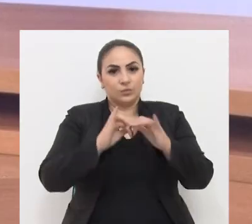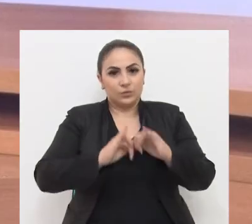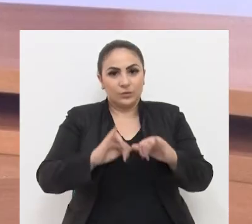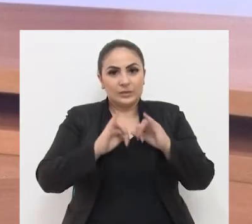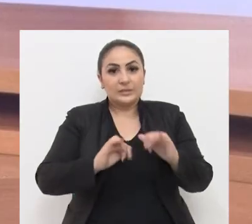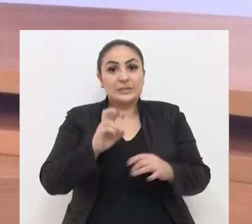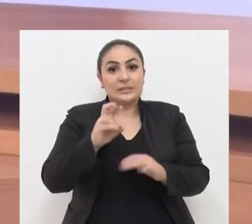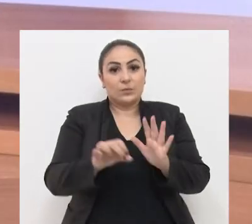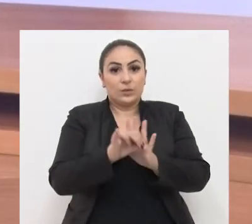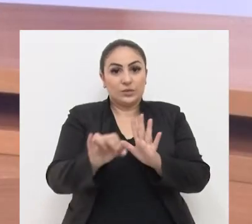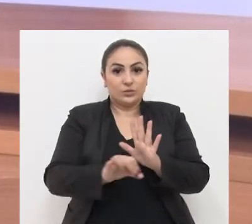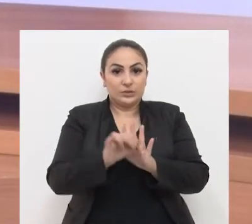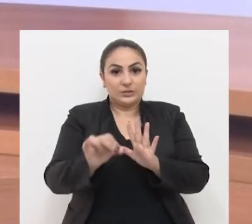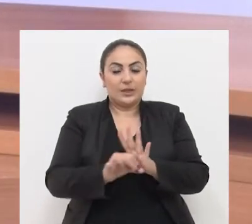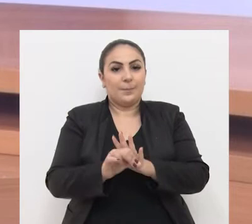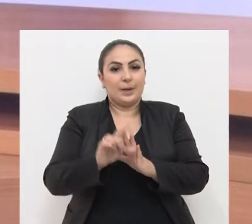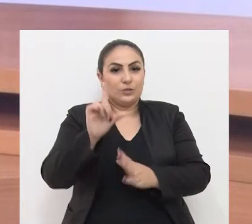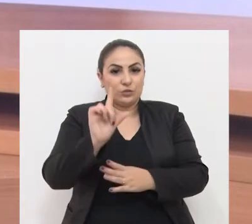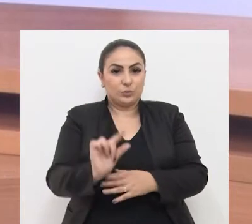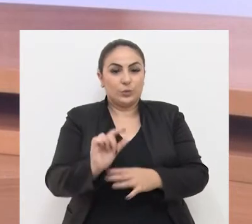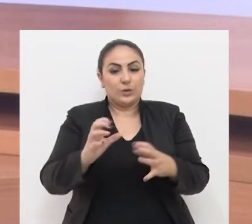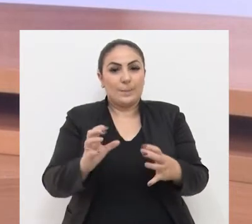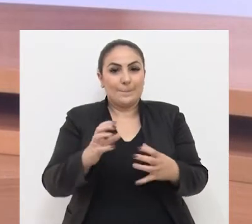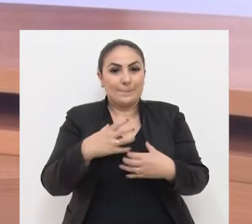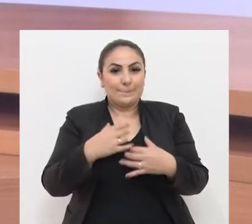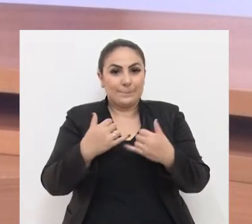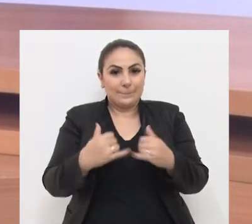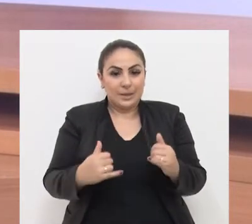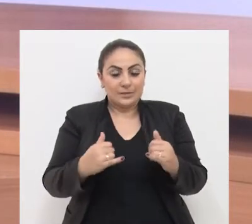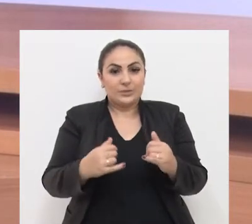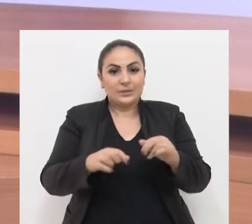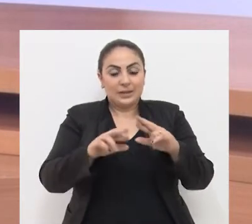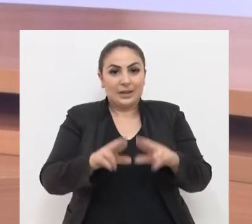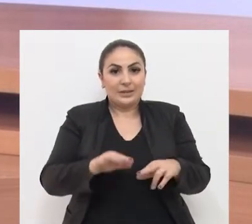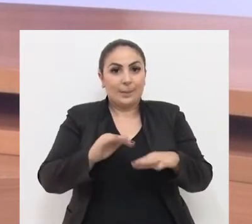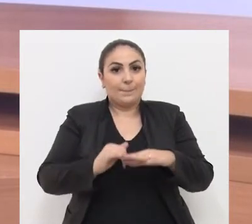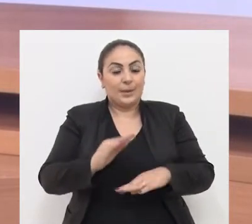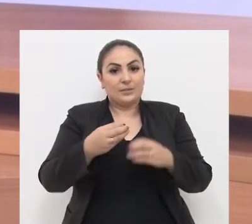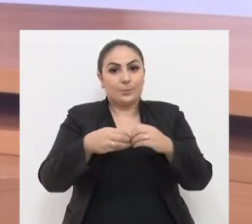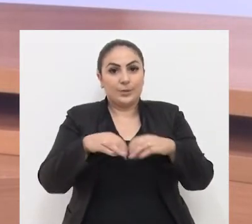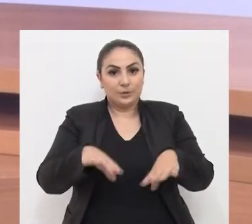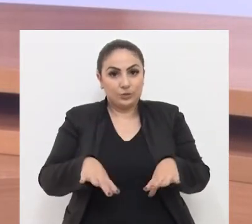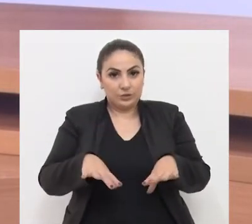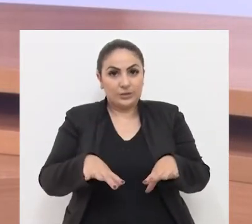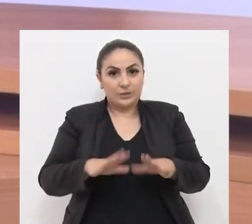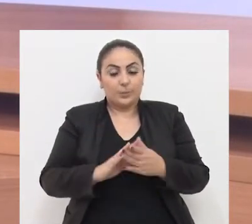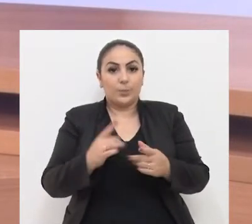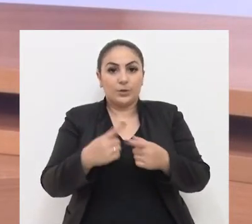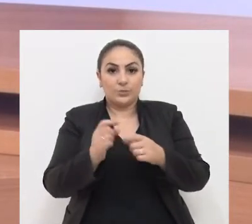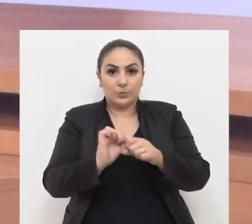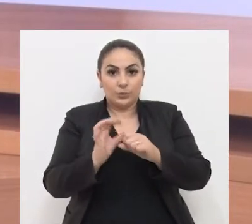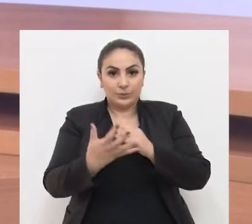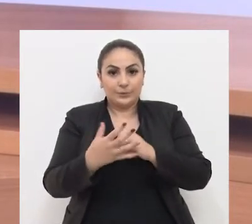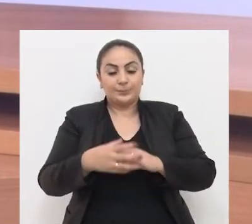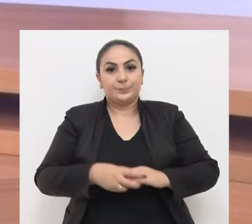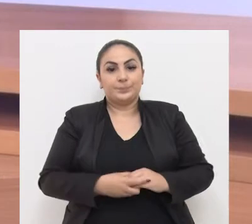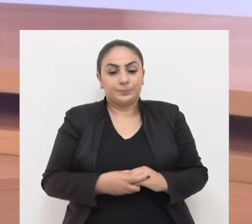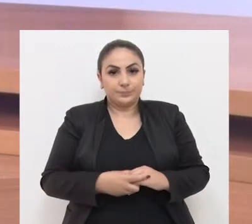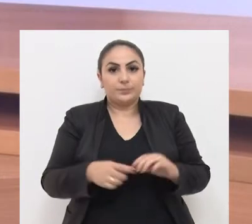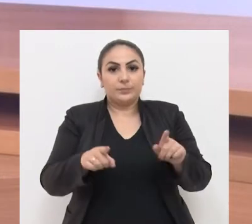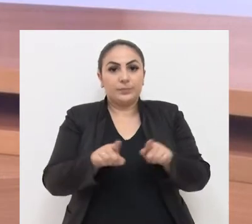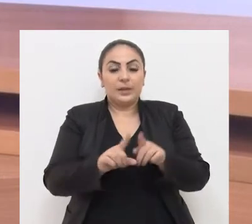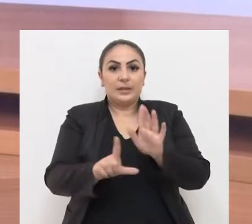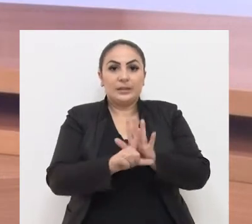Foram divulgados 5 editais para amenizar os impactos em um dos setores mais prejudicados pela